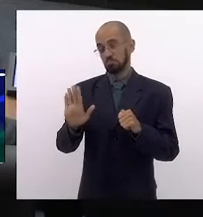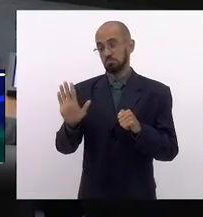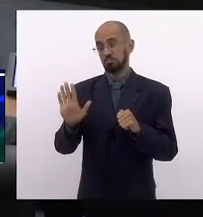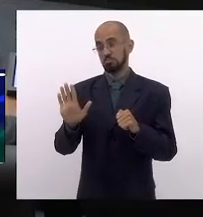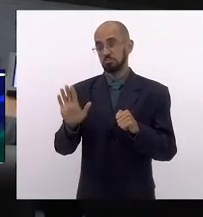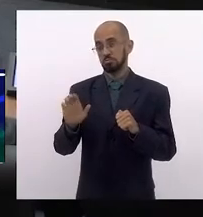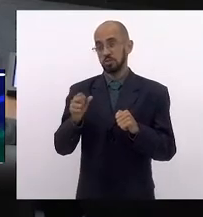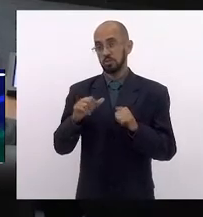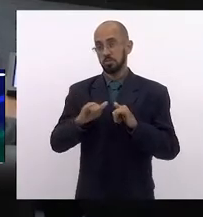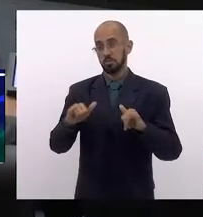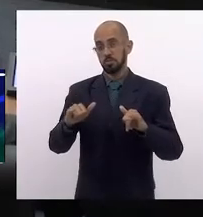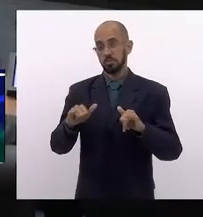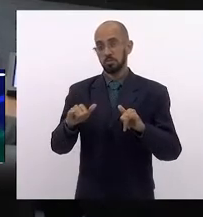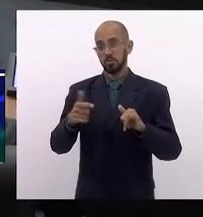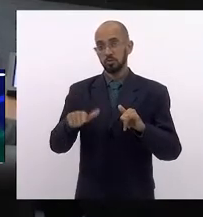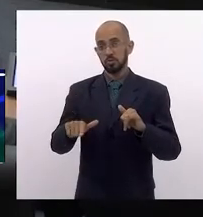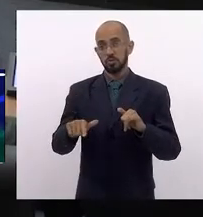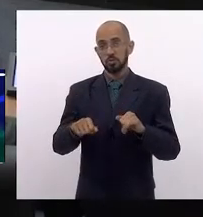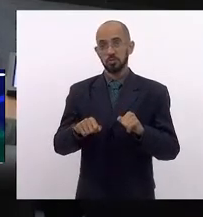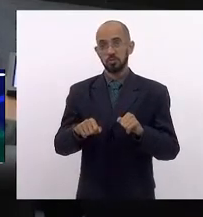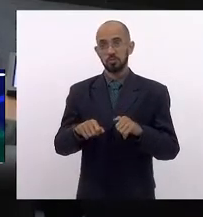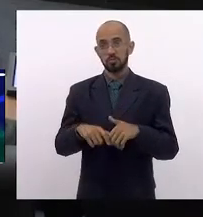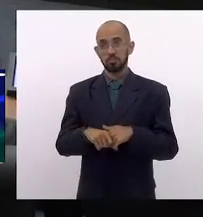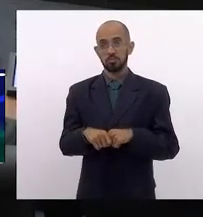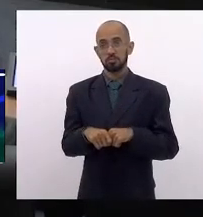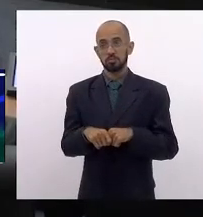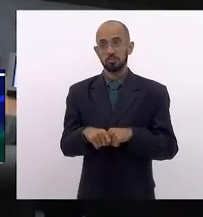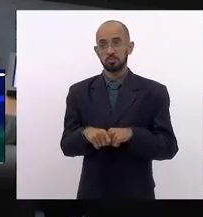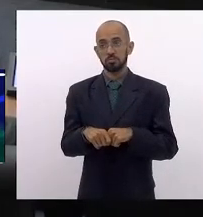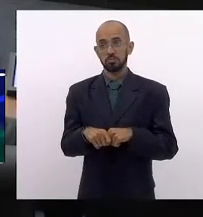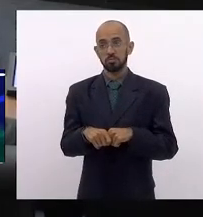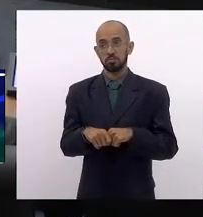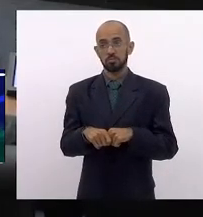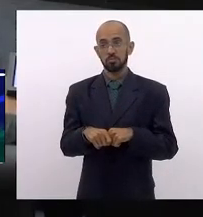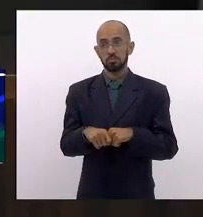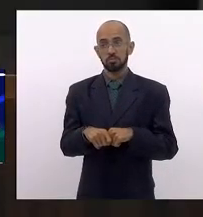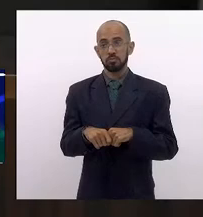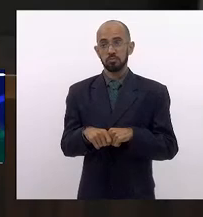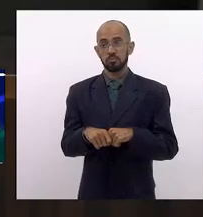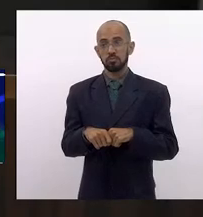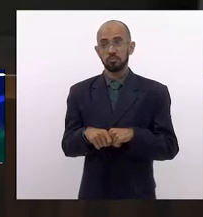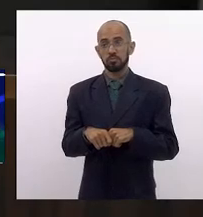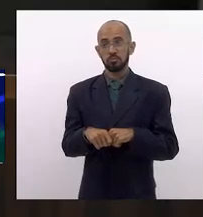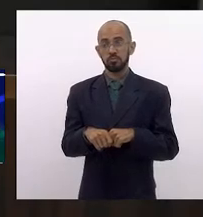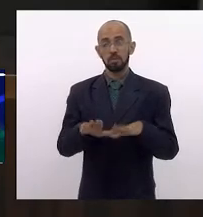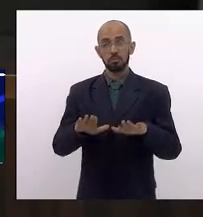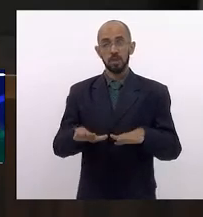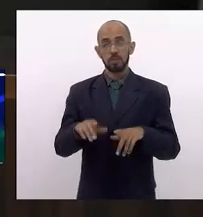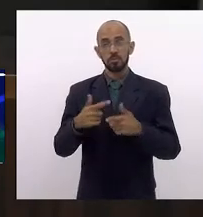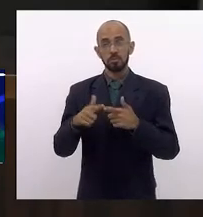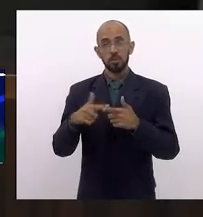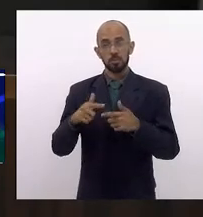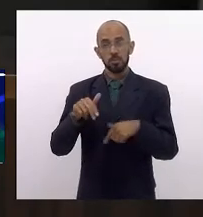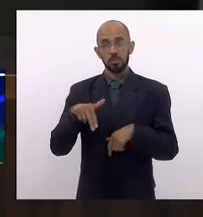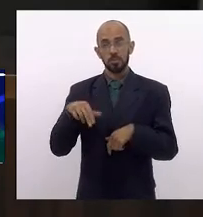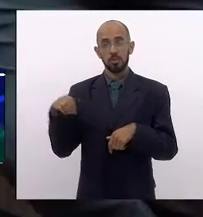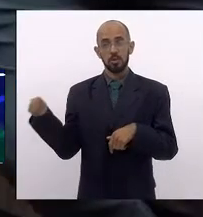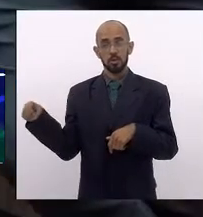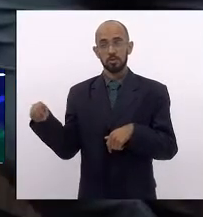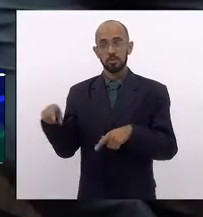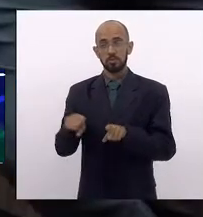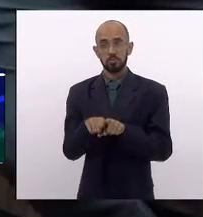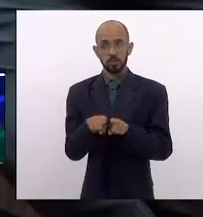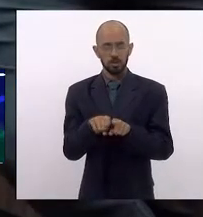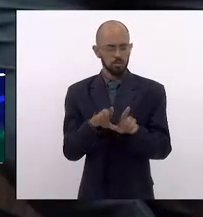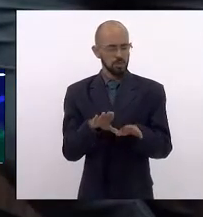pronta provável então eu posso tirar aquele outros problemas de amanhã só na região noroeste E se eu posso tirar uma dúvida por favor